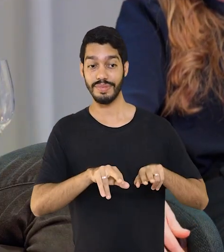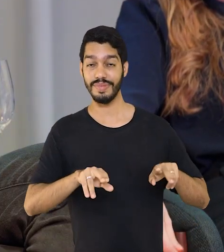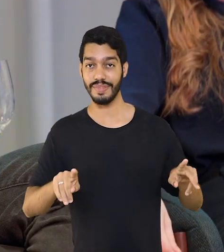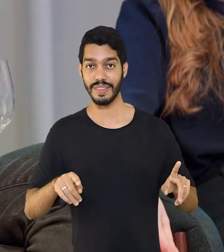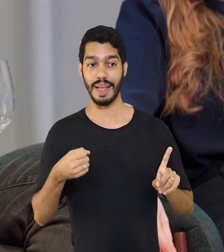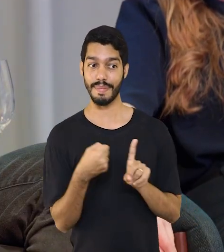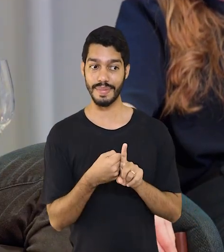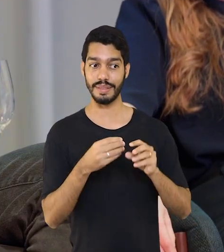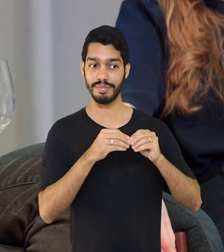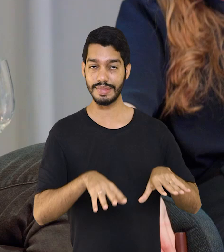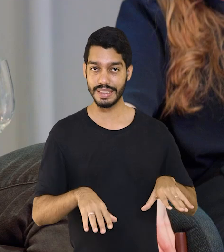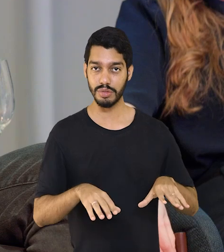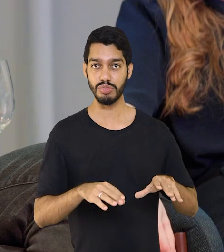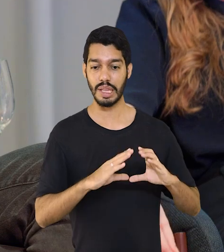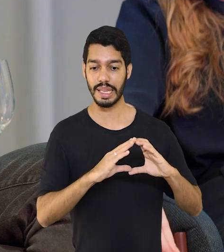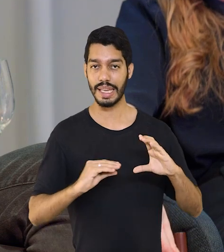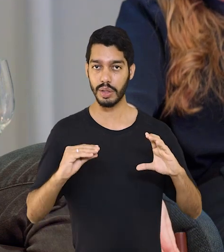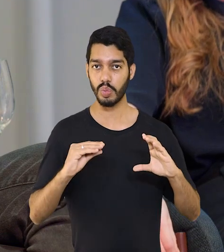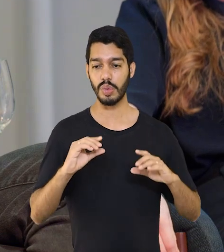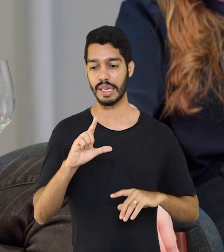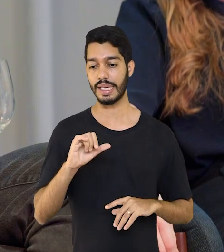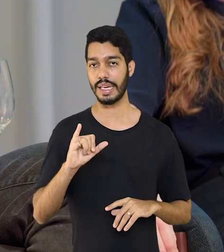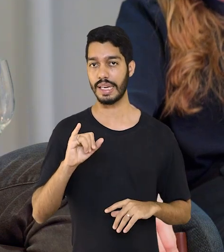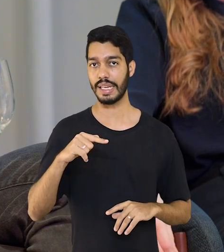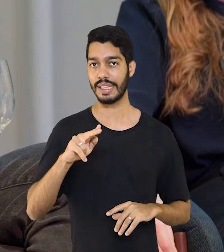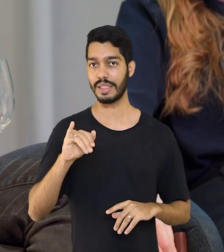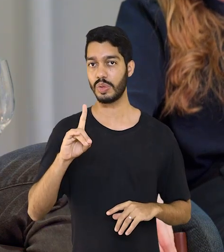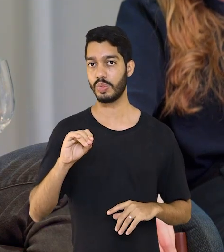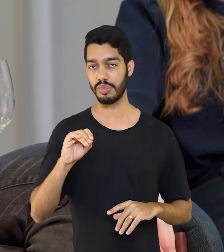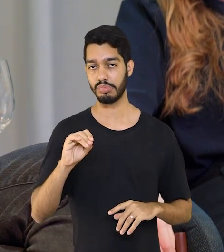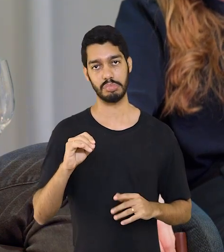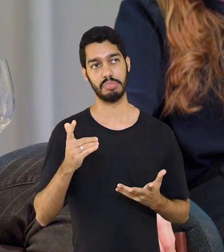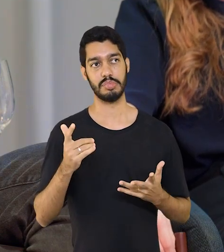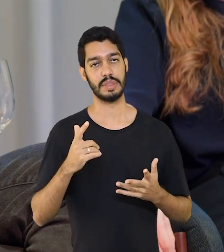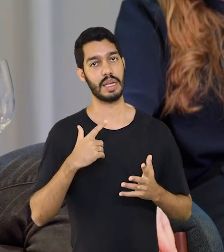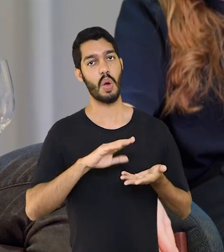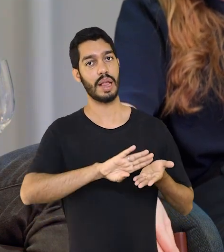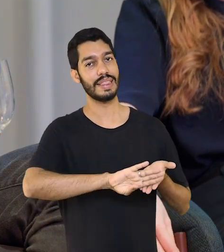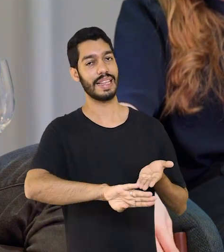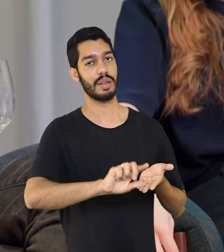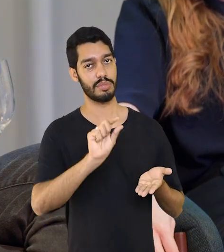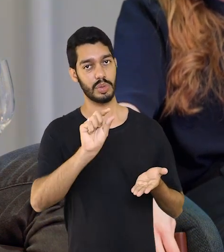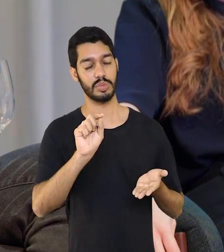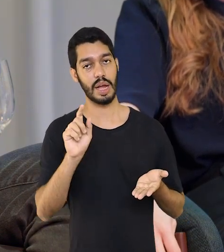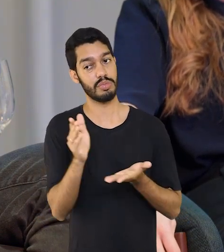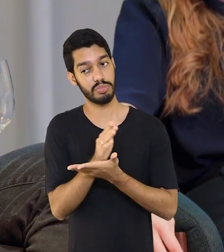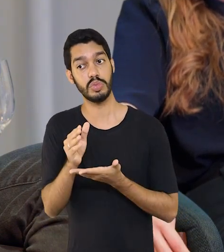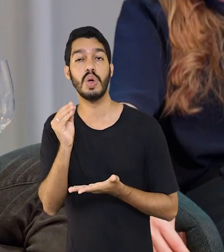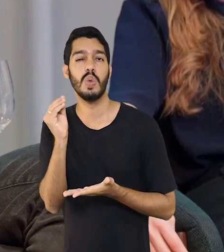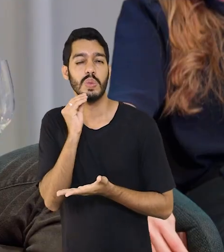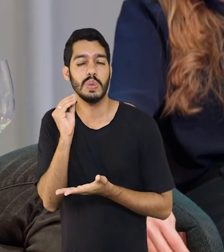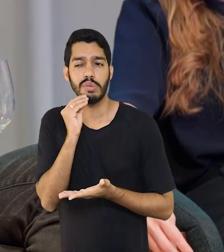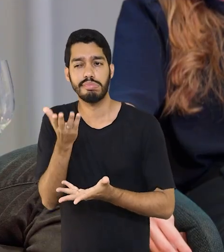das discussões que a gente está fazendo. Então, acho que a todo momento trazer essa discussão, por mais que seja óbvio algumas coisas, pode parecer